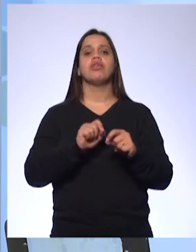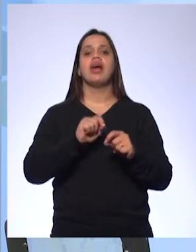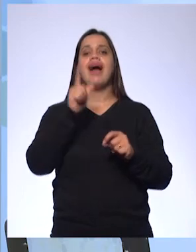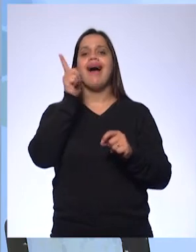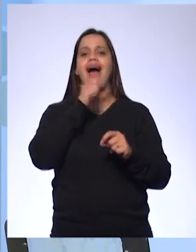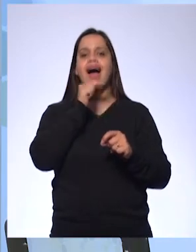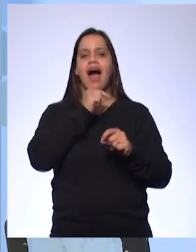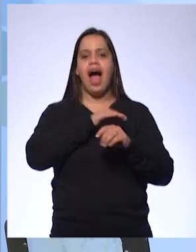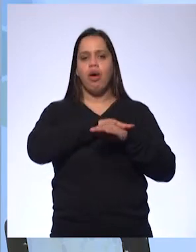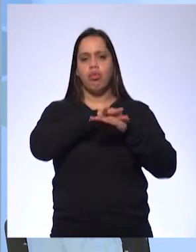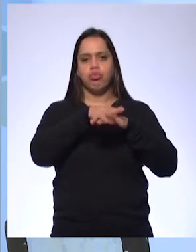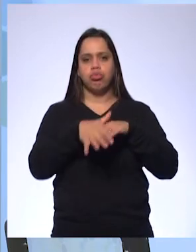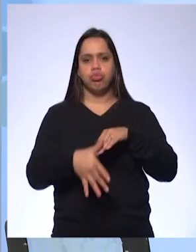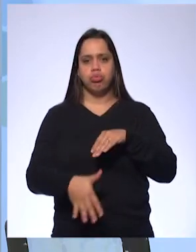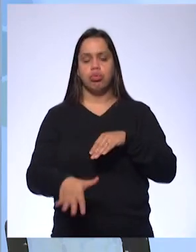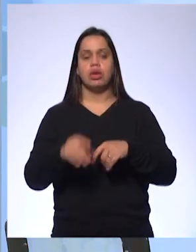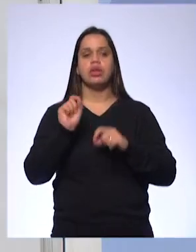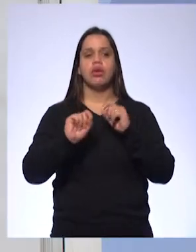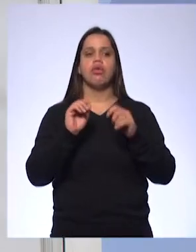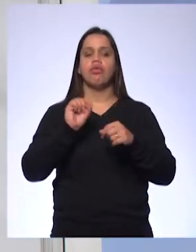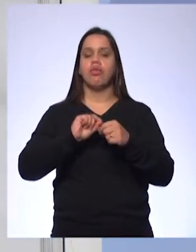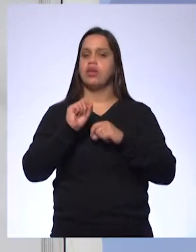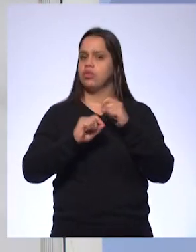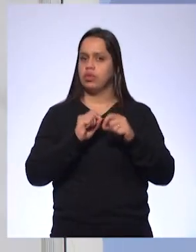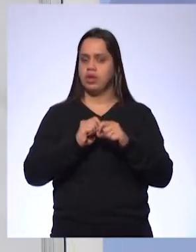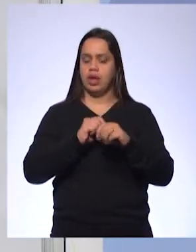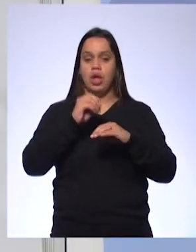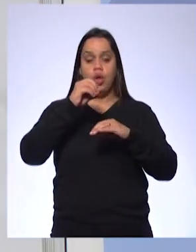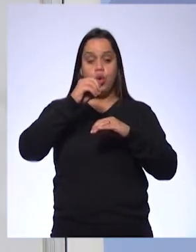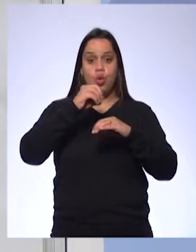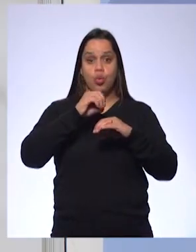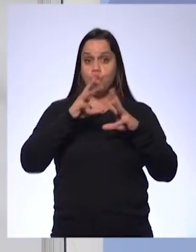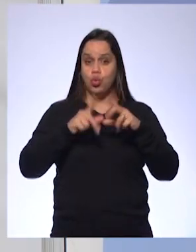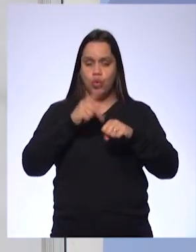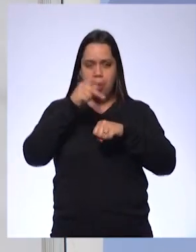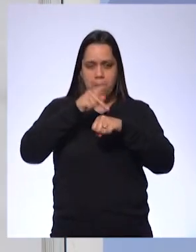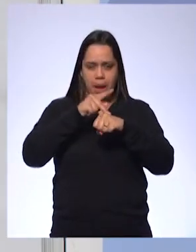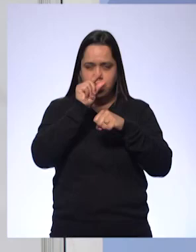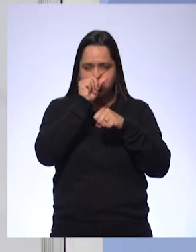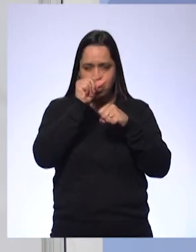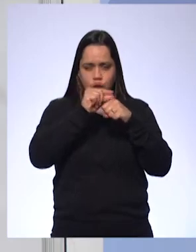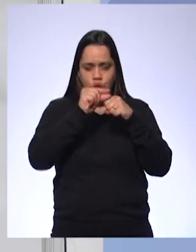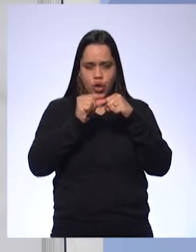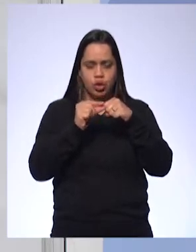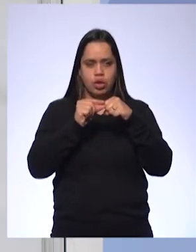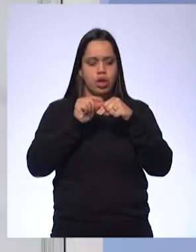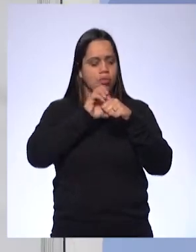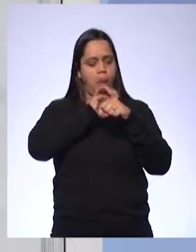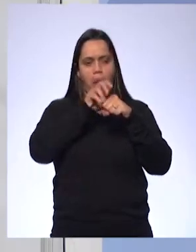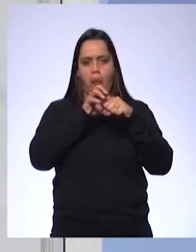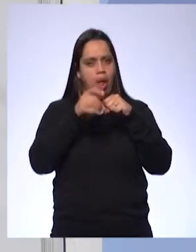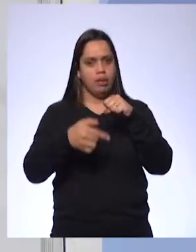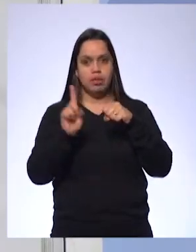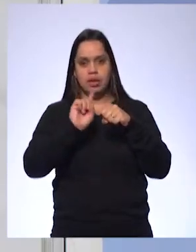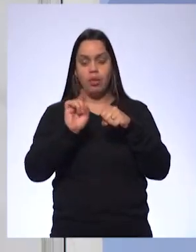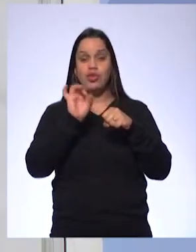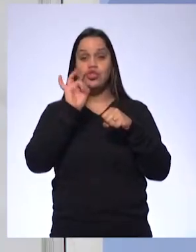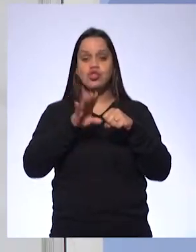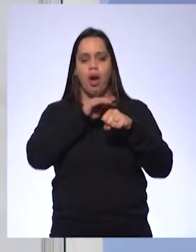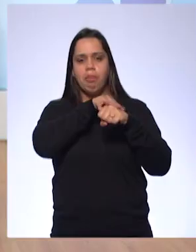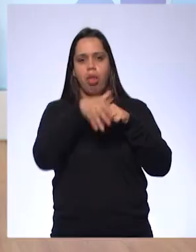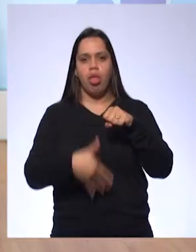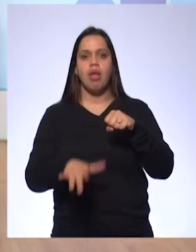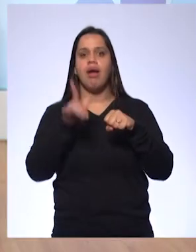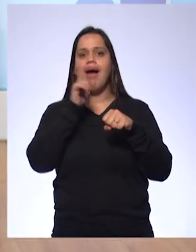água. Então, os cristalzinhos não rolam, e o que rola é a água. Aí a água vai rolando, rolando, rolando,